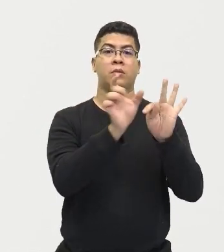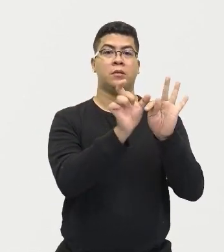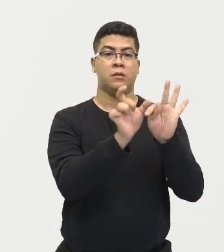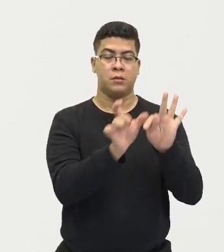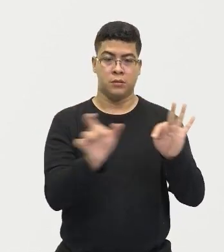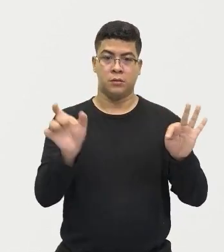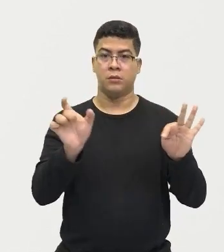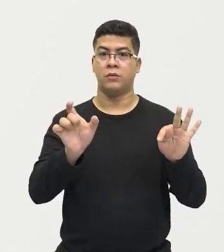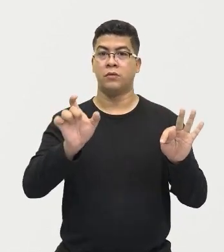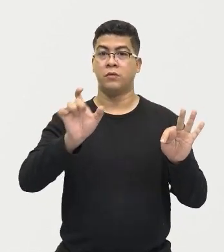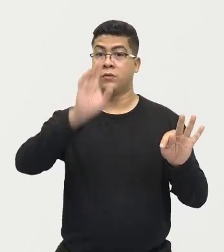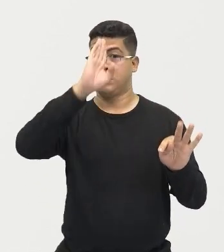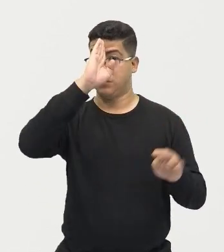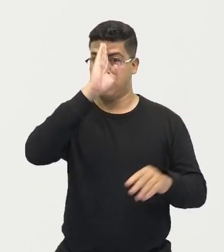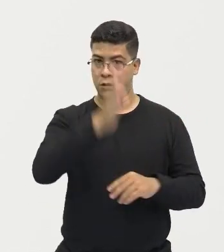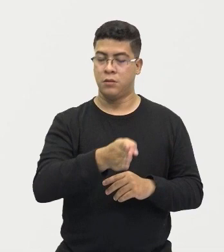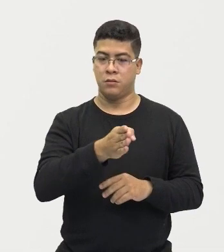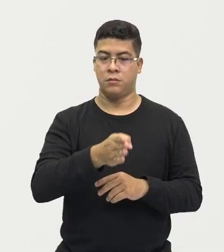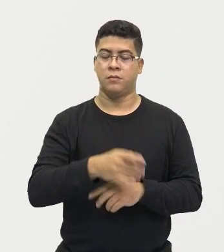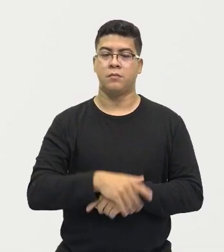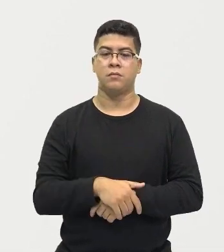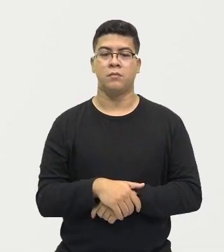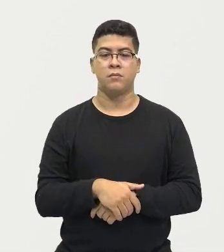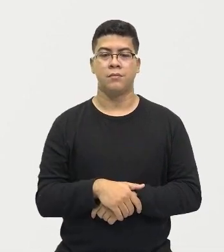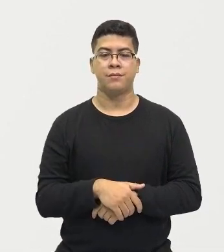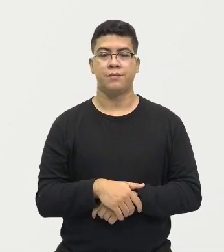indireto. Olha só aqui, se eu falar assim, ó.